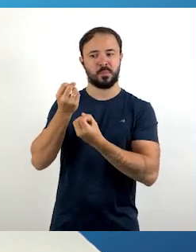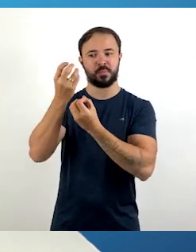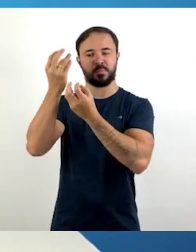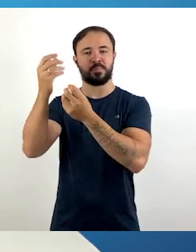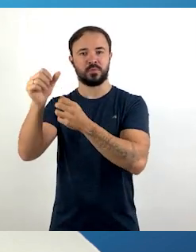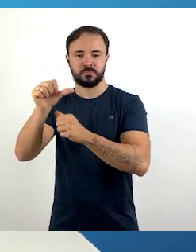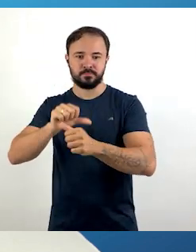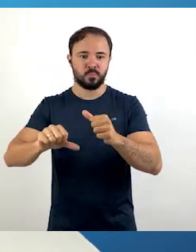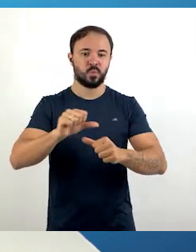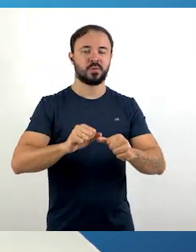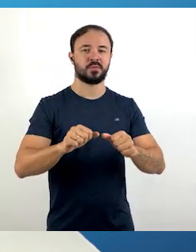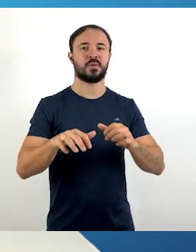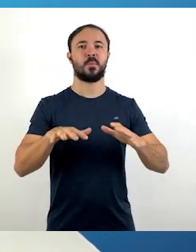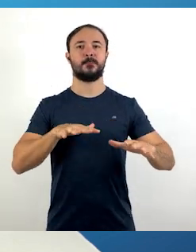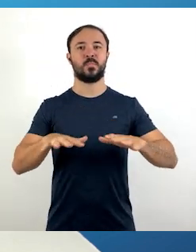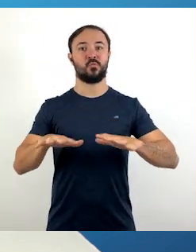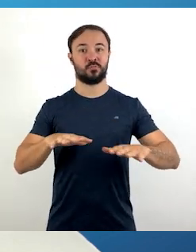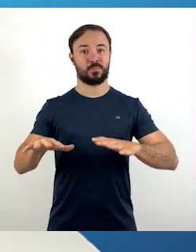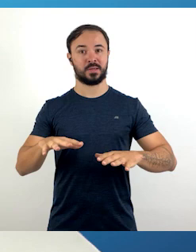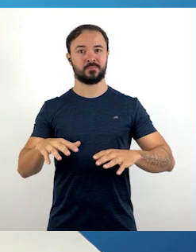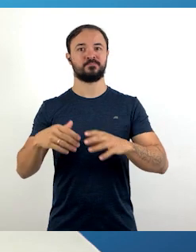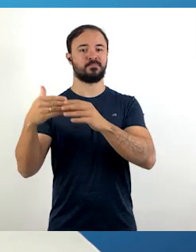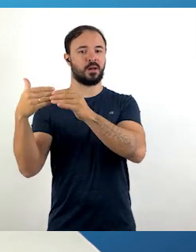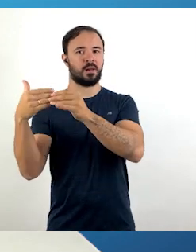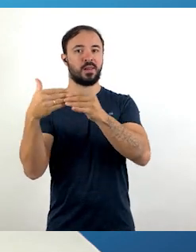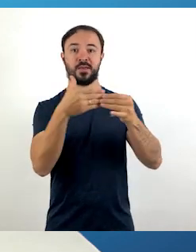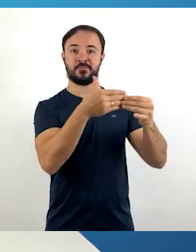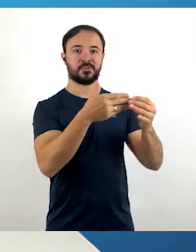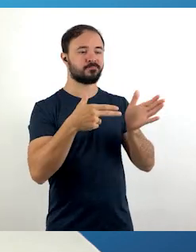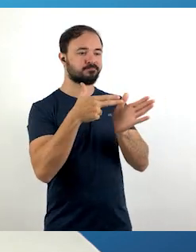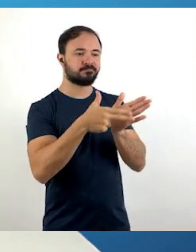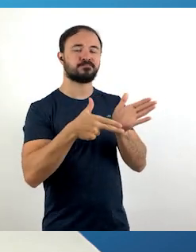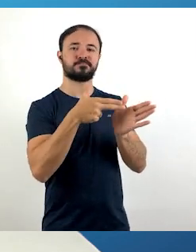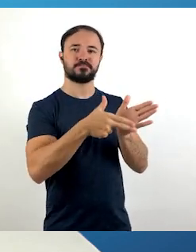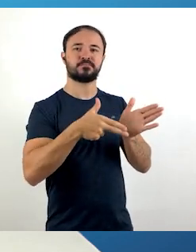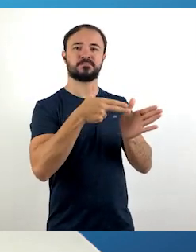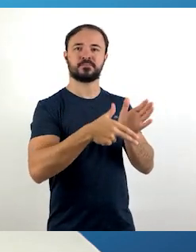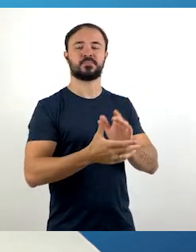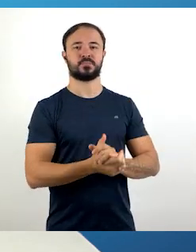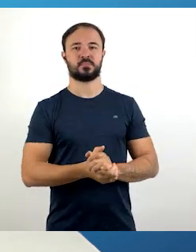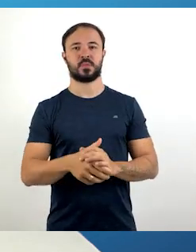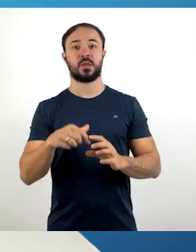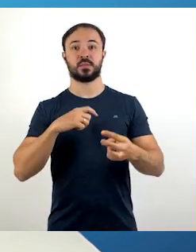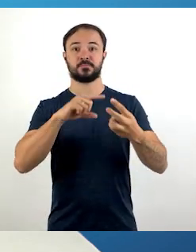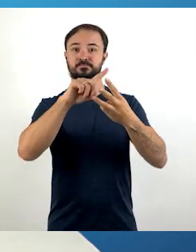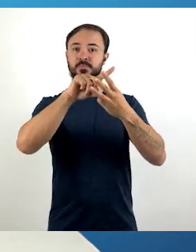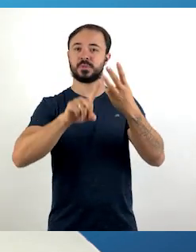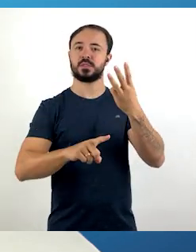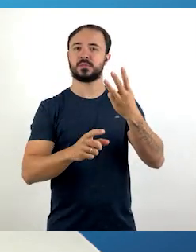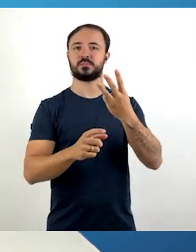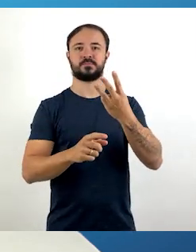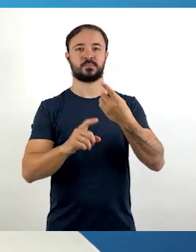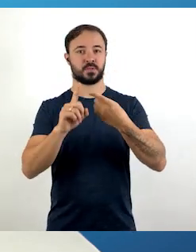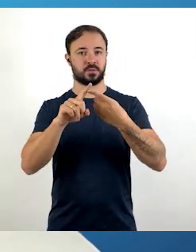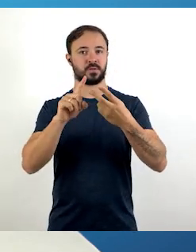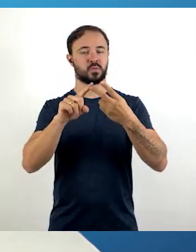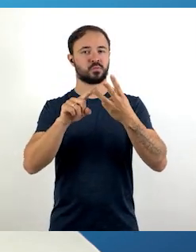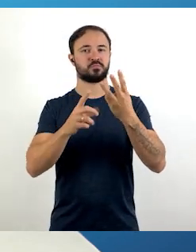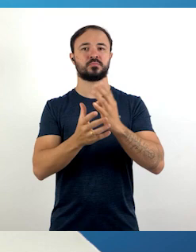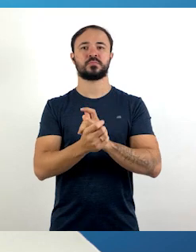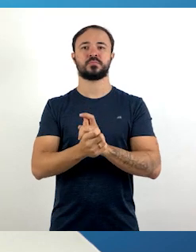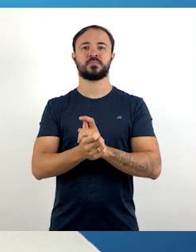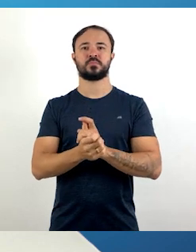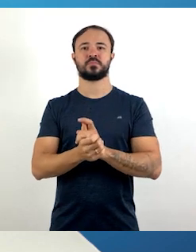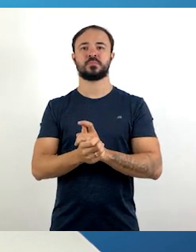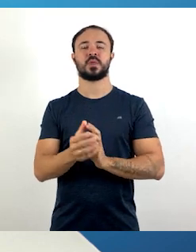transformado em energia do movimento, através dos eixos que estão nas rodas. Nós temos 3 eixos. Esses eixos são formados por palitos.